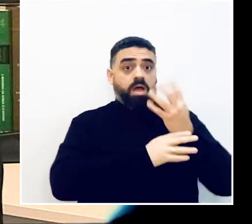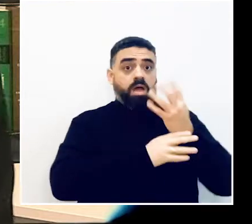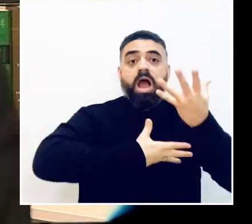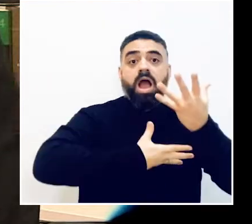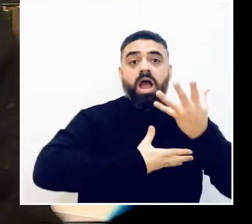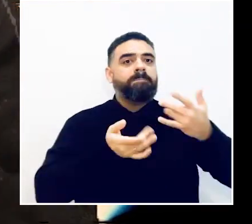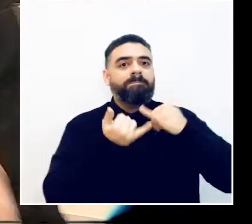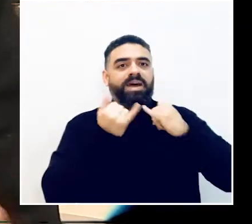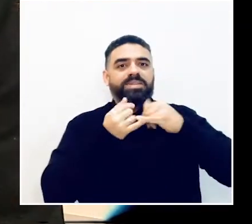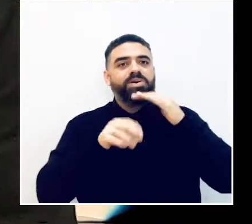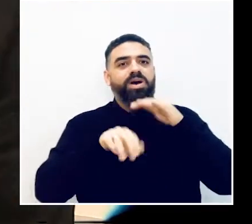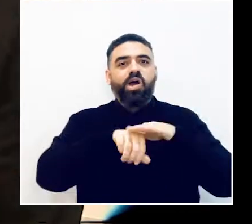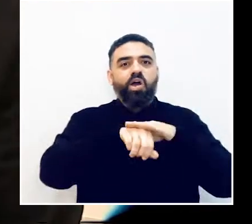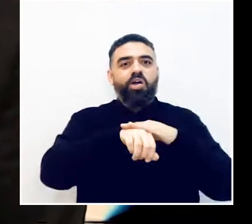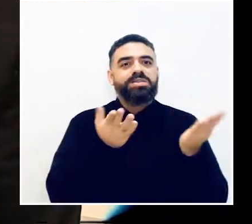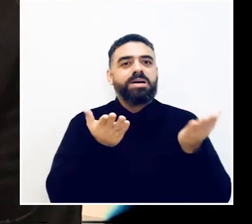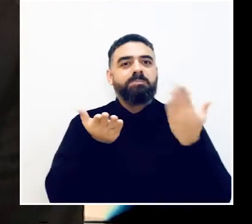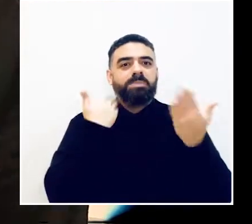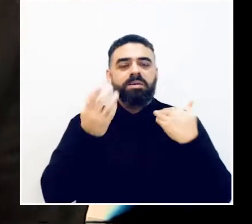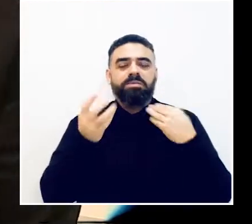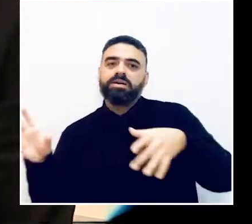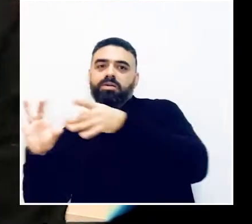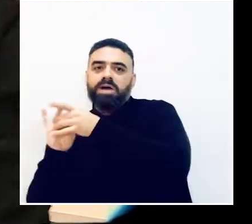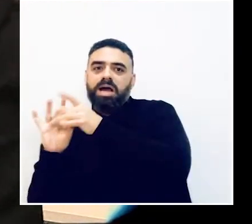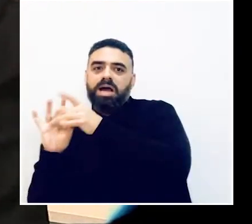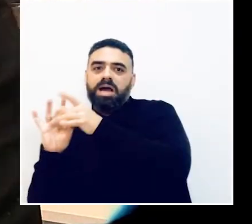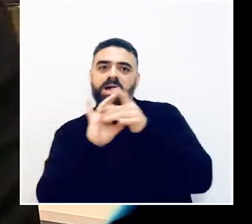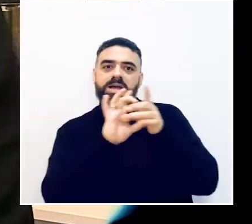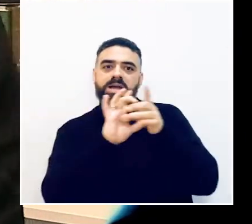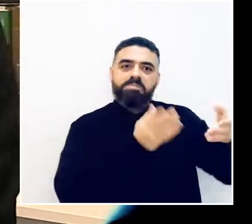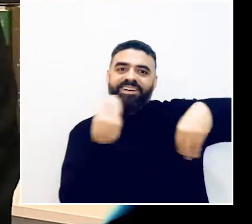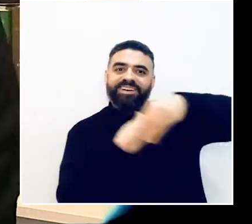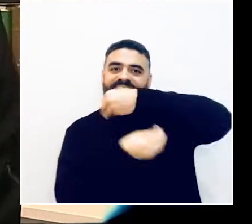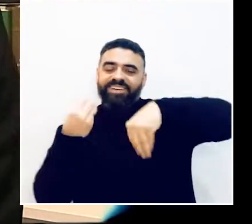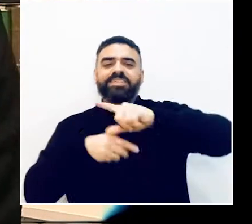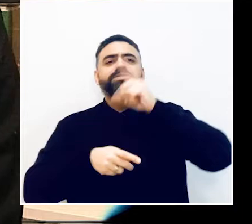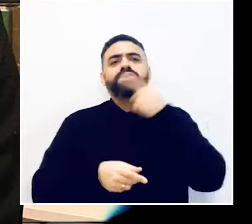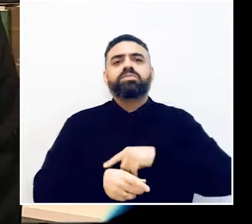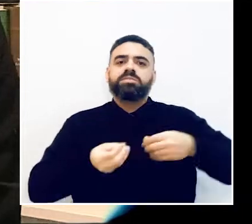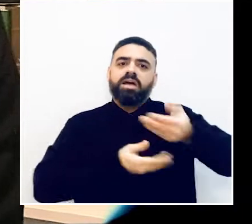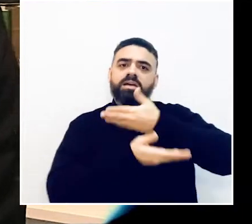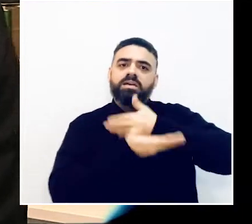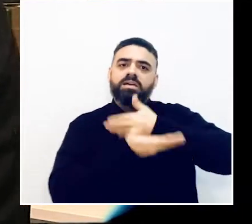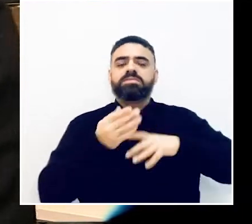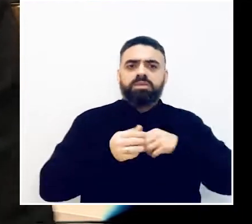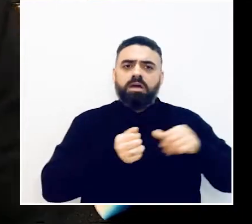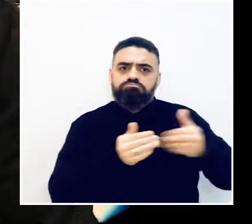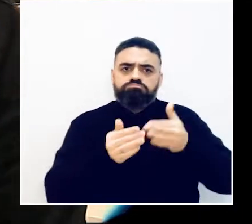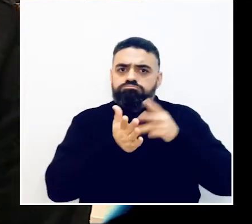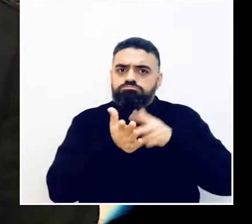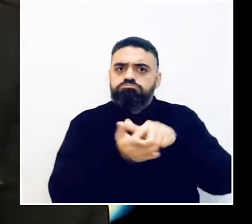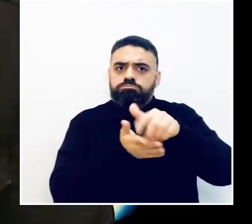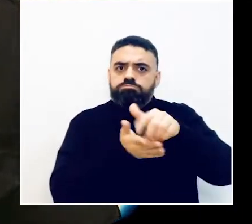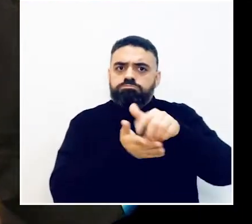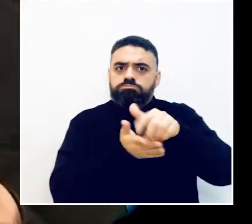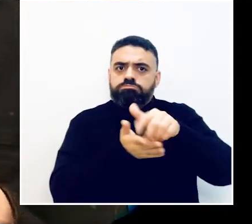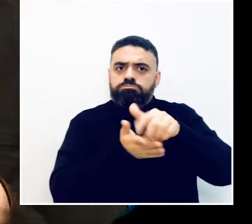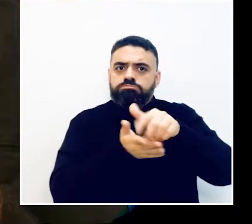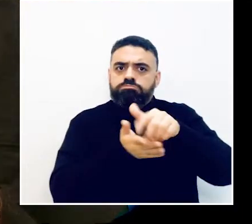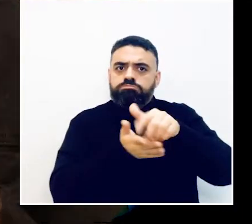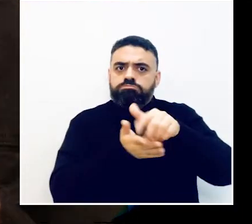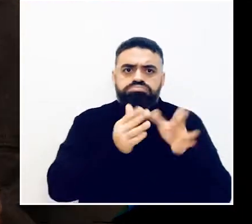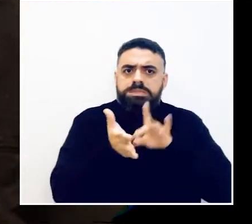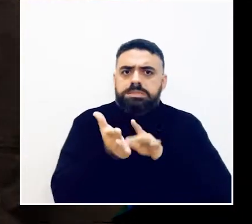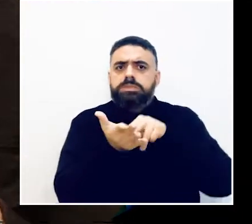uma linha, a guitarra vai tocar também um pouco, improvisando nessa conversa. E eles só conseguem ter liberdade